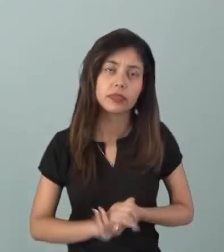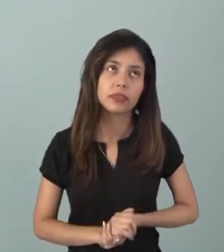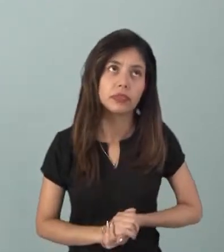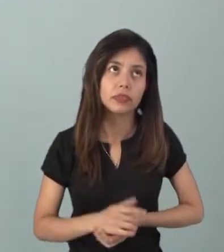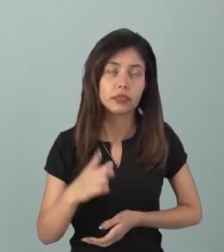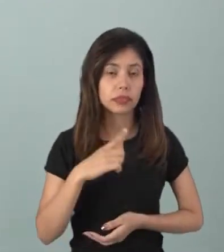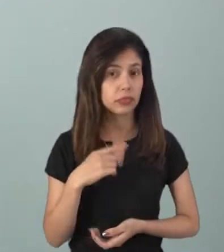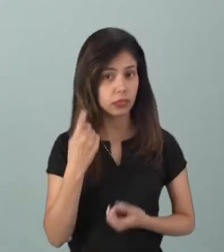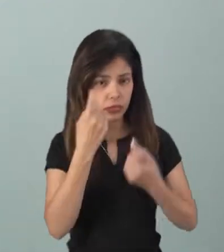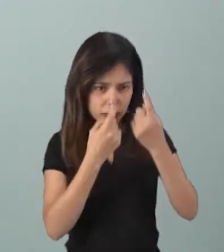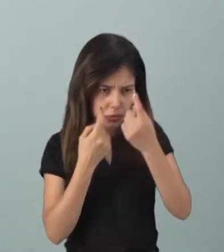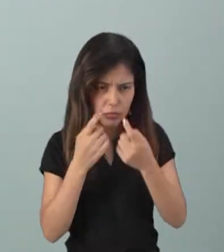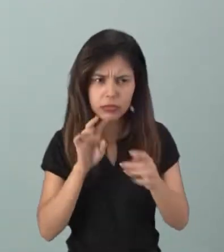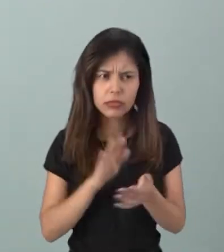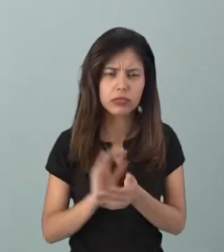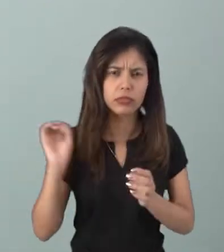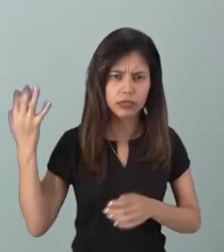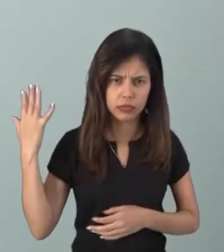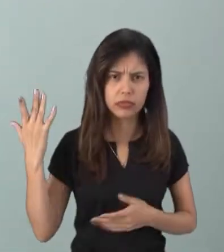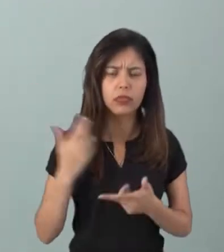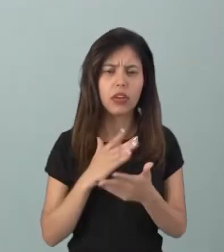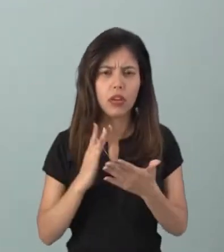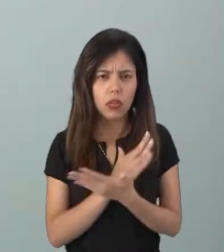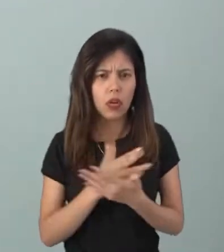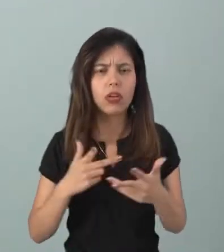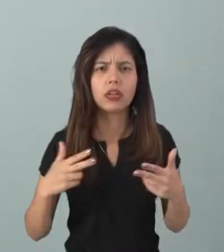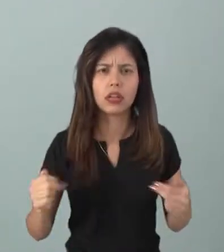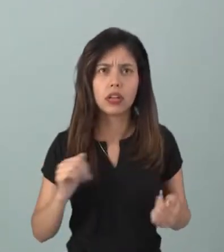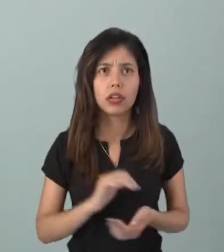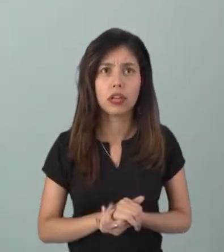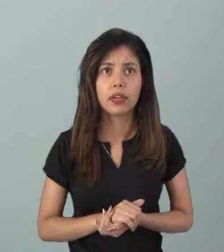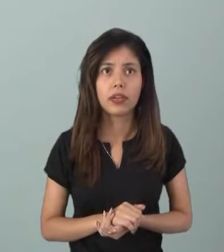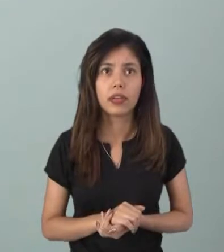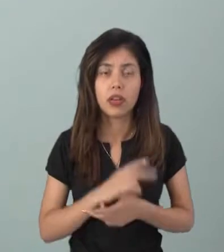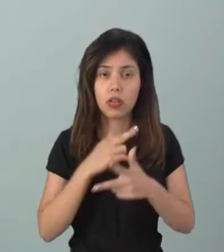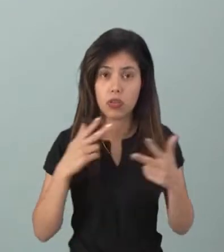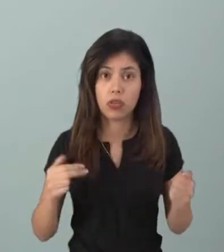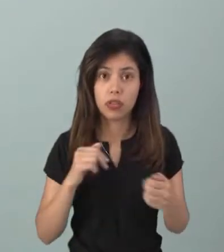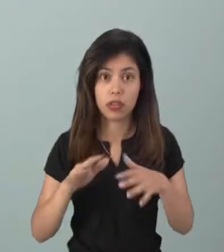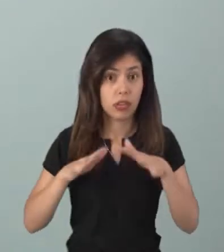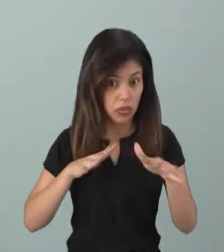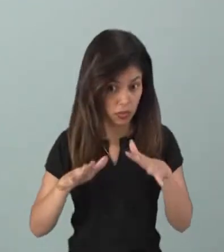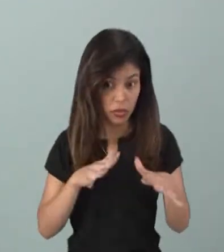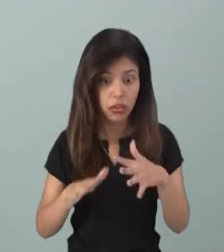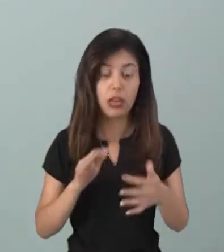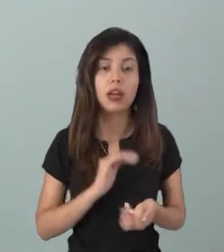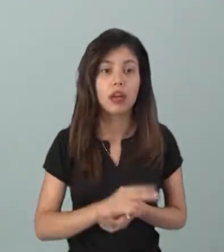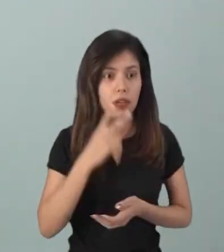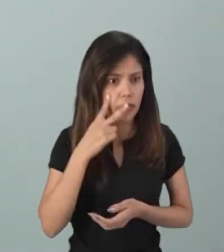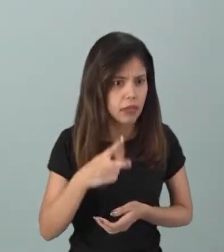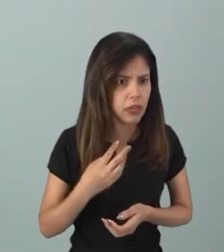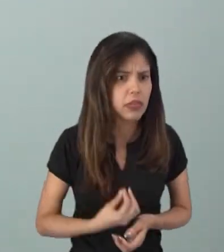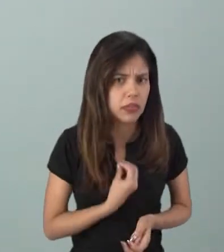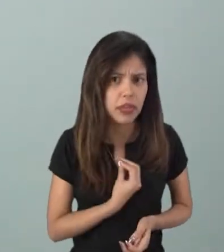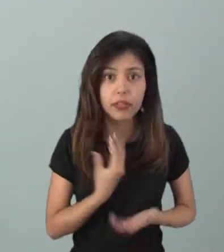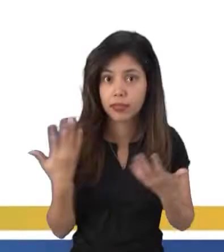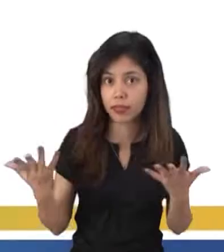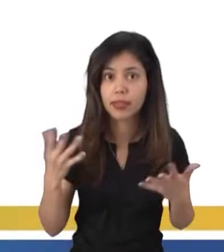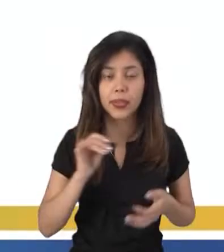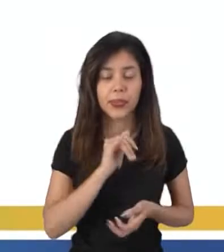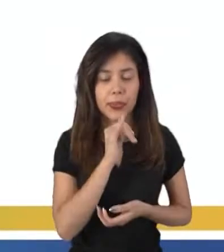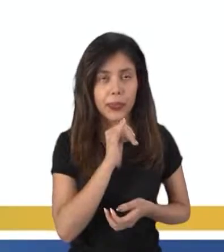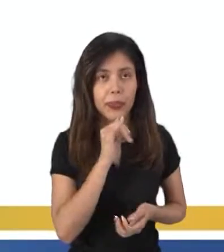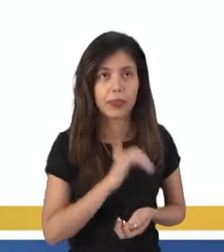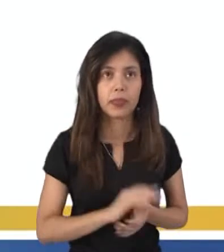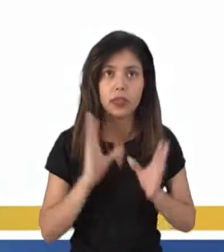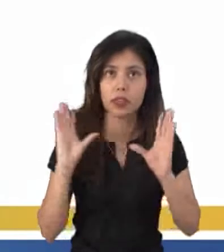ter a impressão que está acontecendo determinadas situações ou que coisas que não se mexem estão de repente ganhando vida, digamos assim. Então